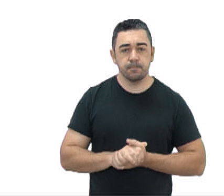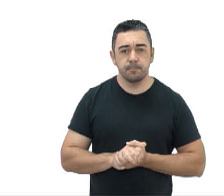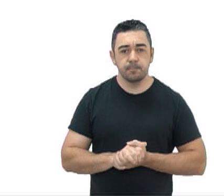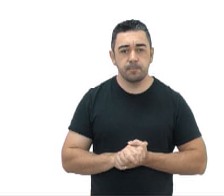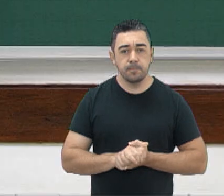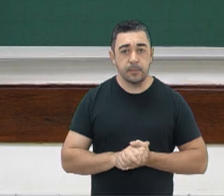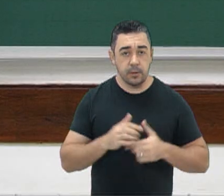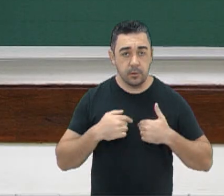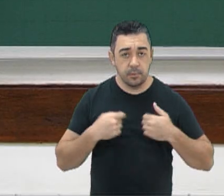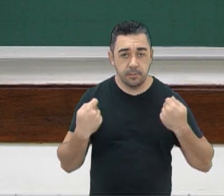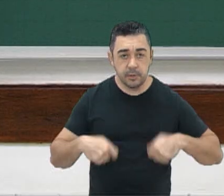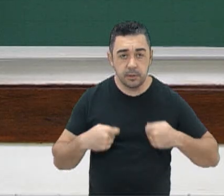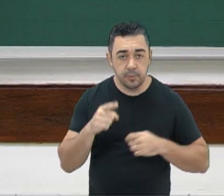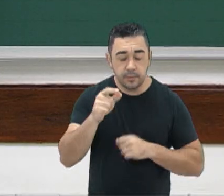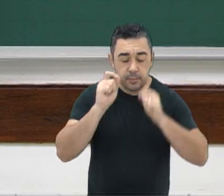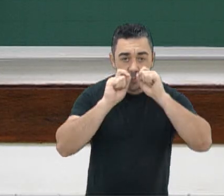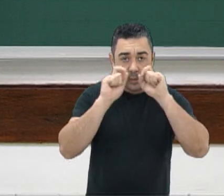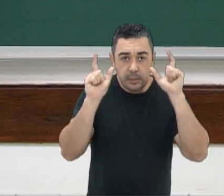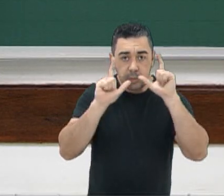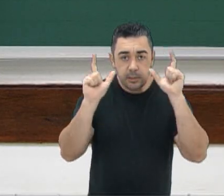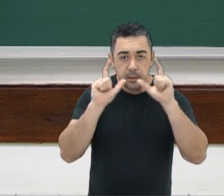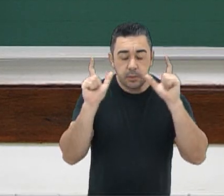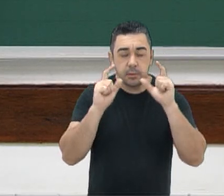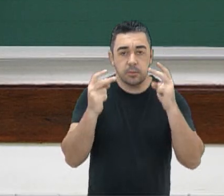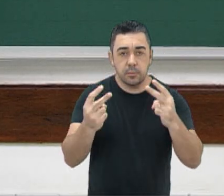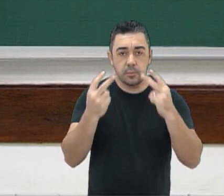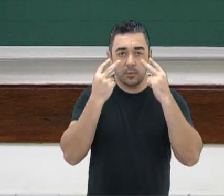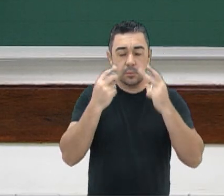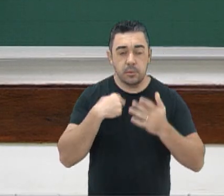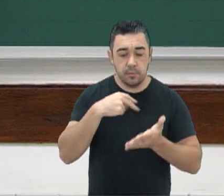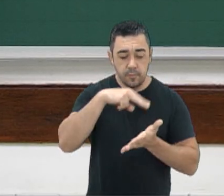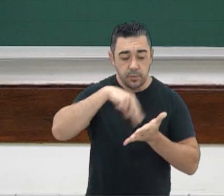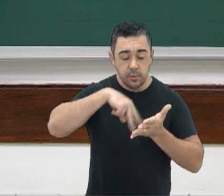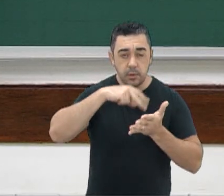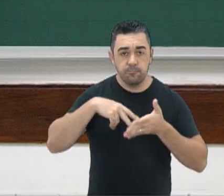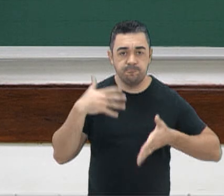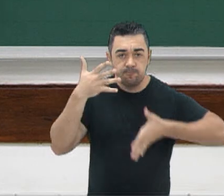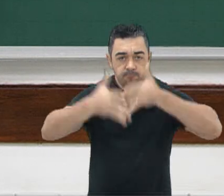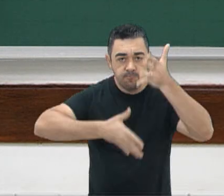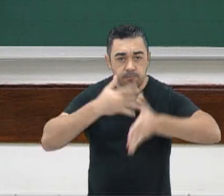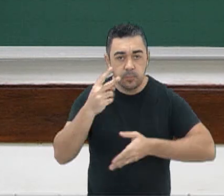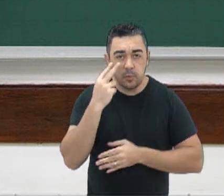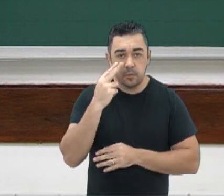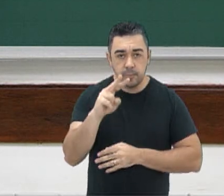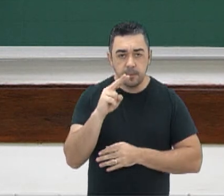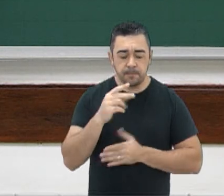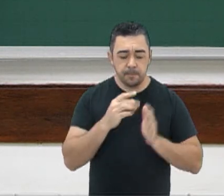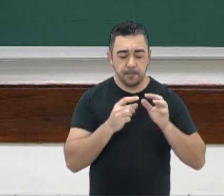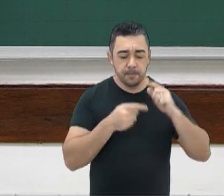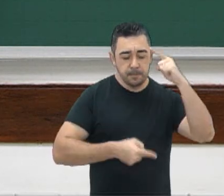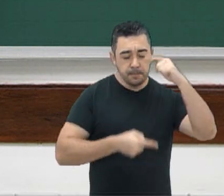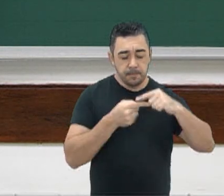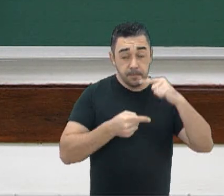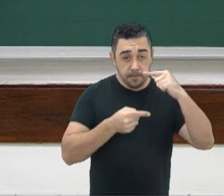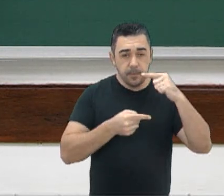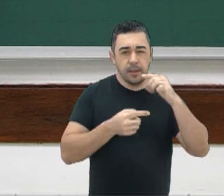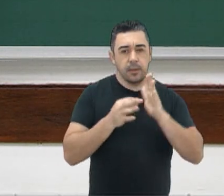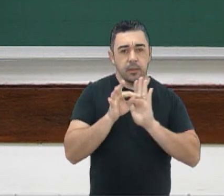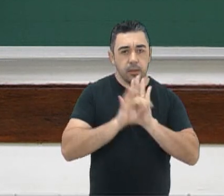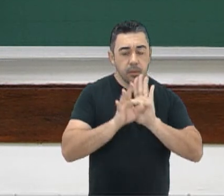Agora, eu preciso que você preste muita atenção na leitura deste trecho. Perceba